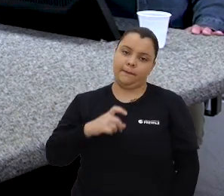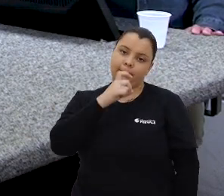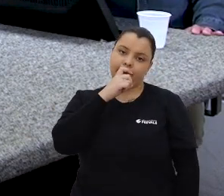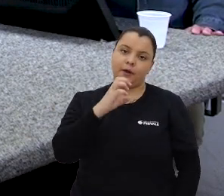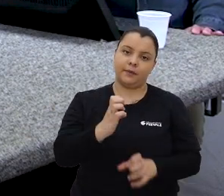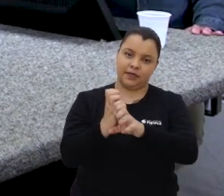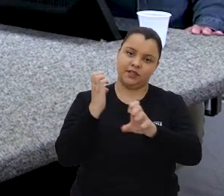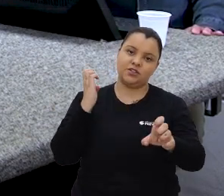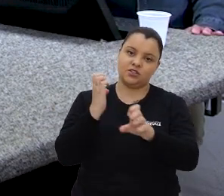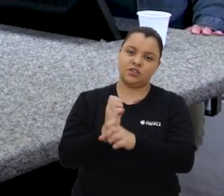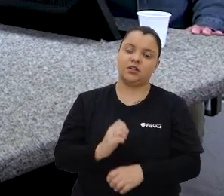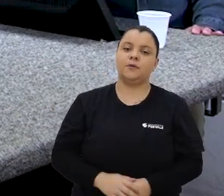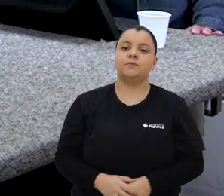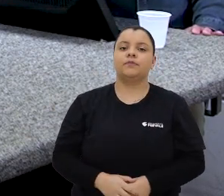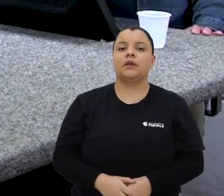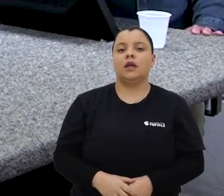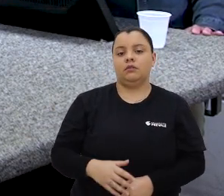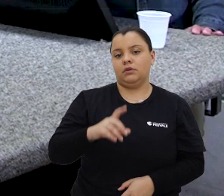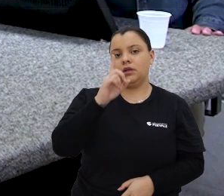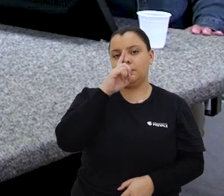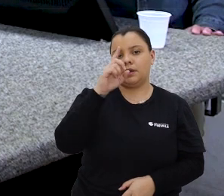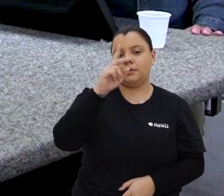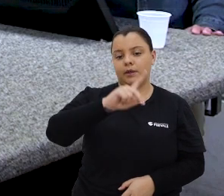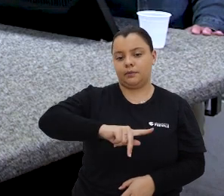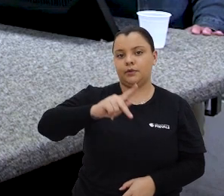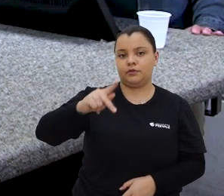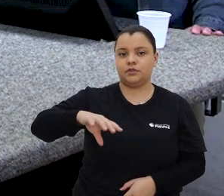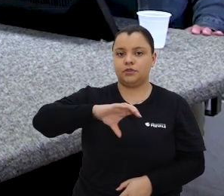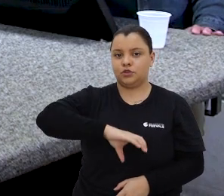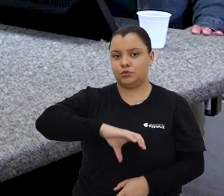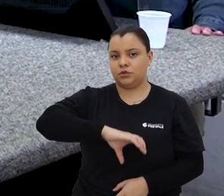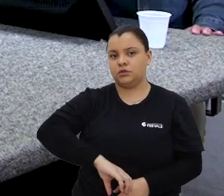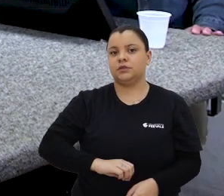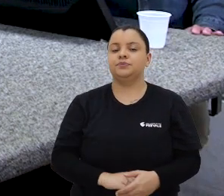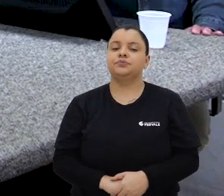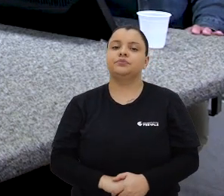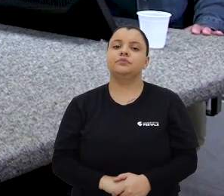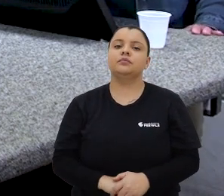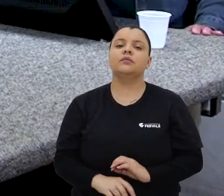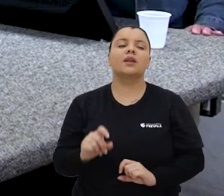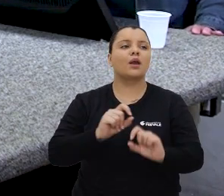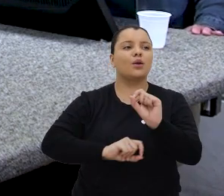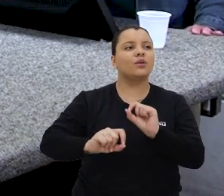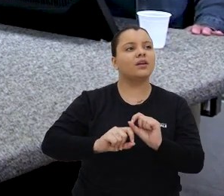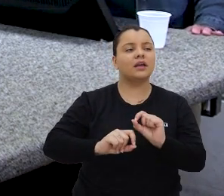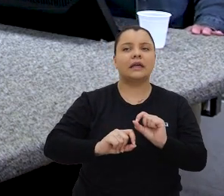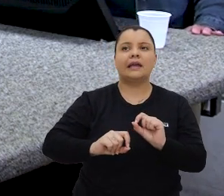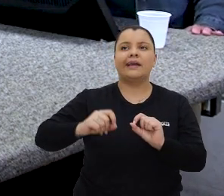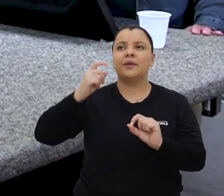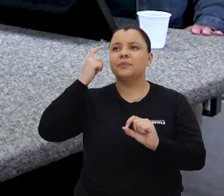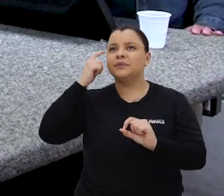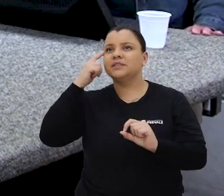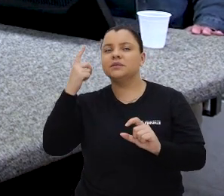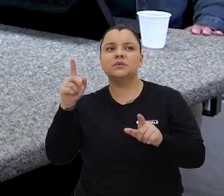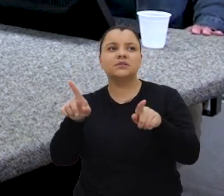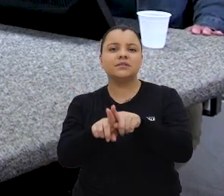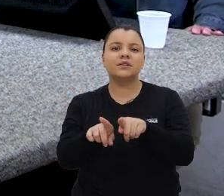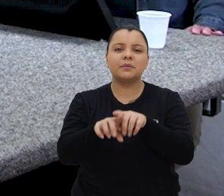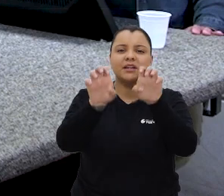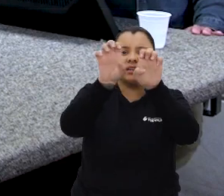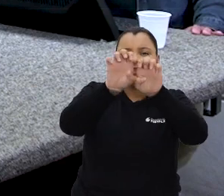do DAER, minha mãe professora do Estado, professora de português. Então, o que foge um pouco desse contexto também